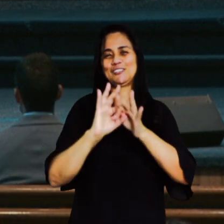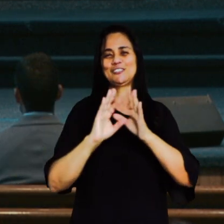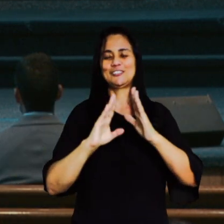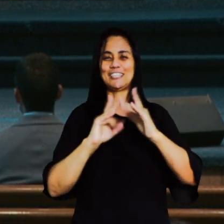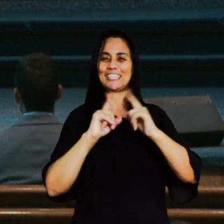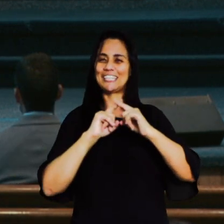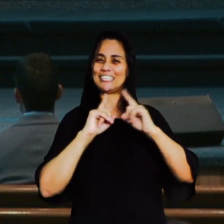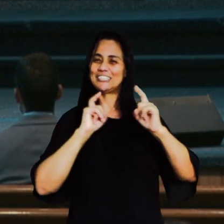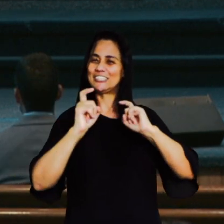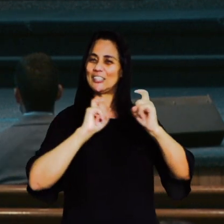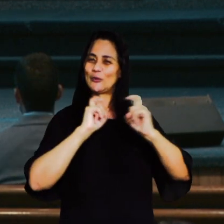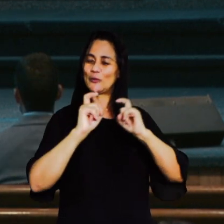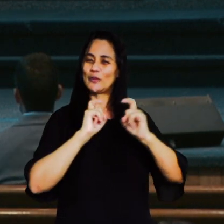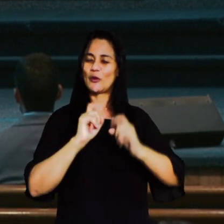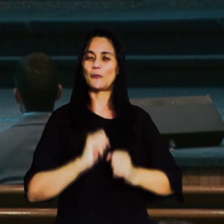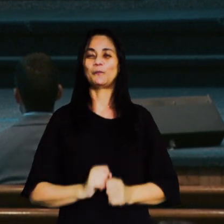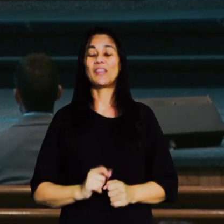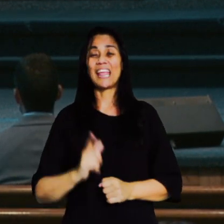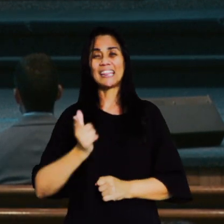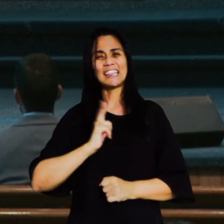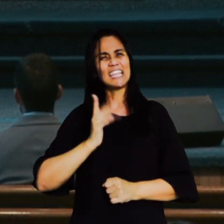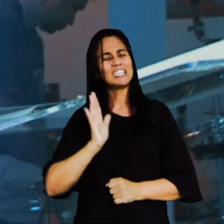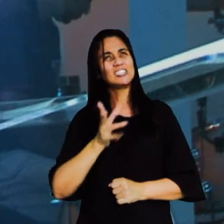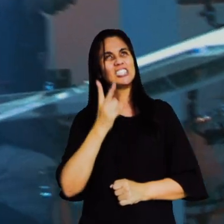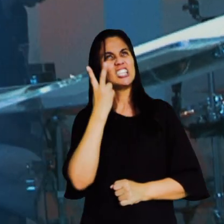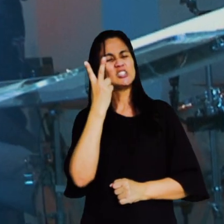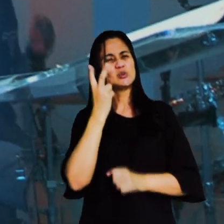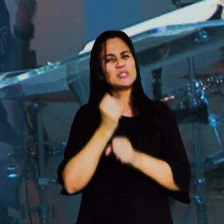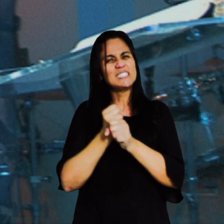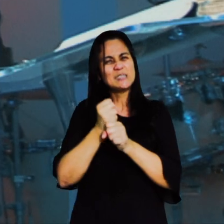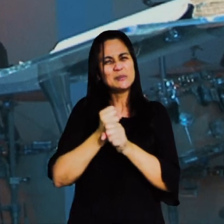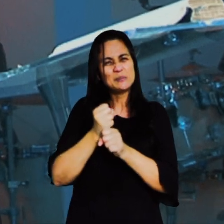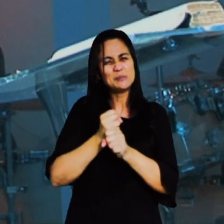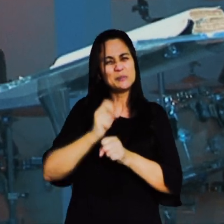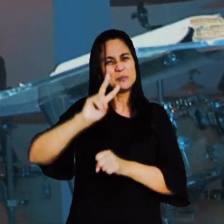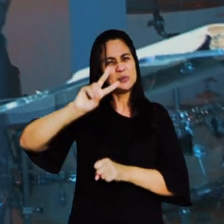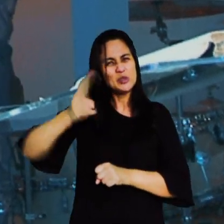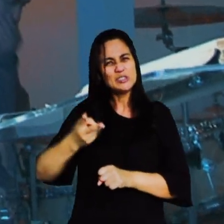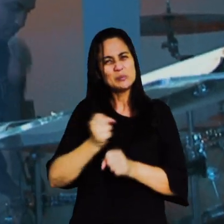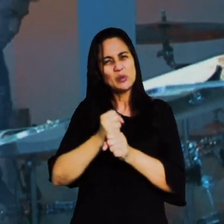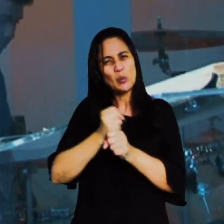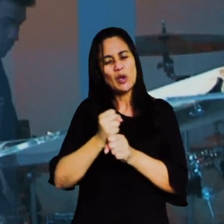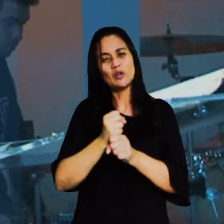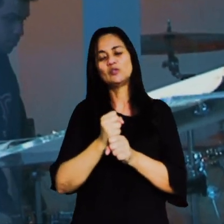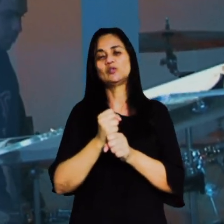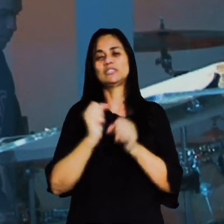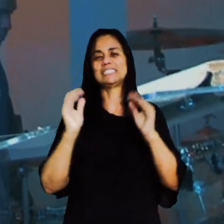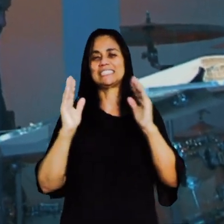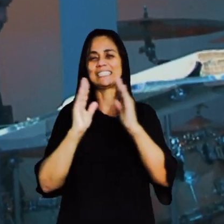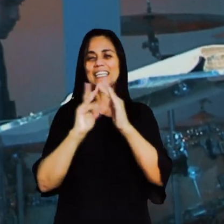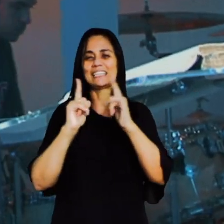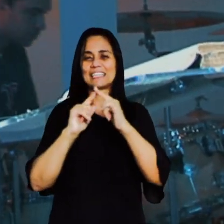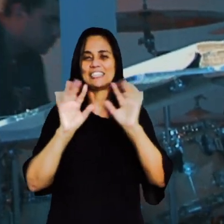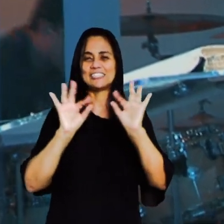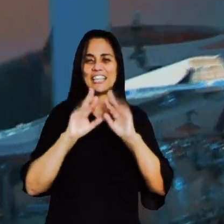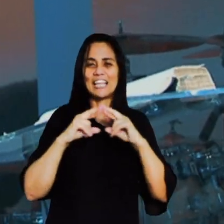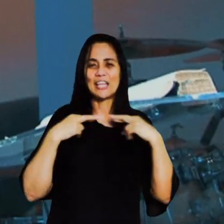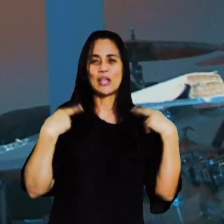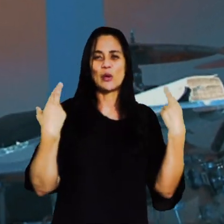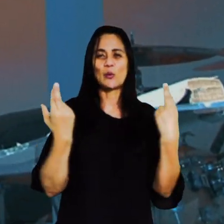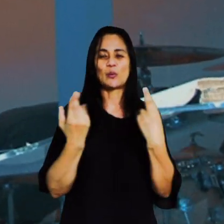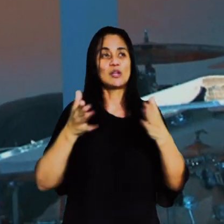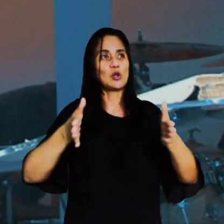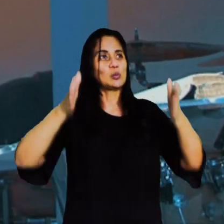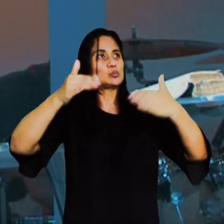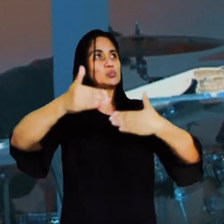Existem 2000 anos que a igreja se reúne na igreja. Existem 2000 anos que o povo